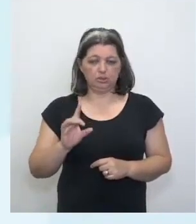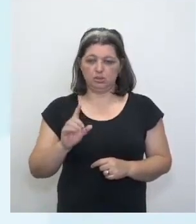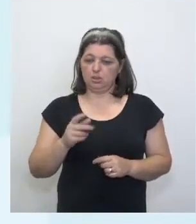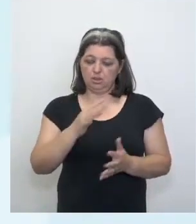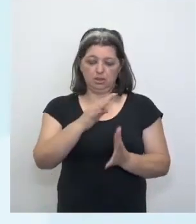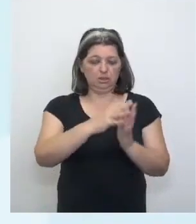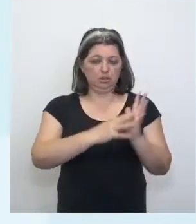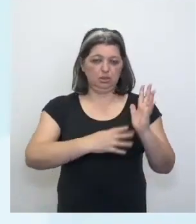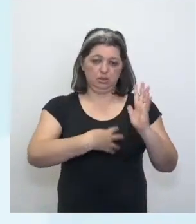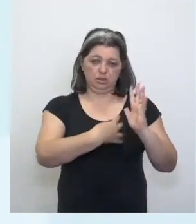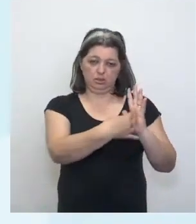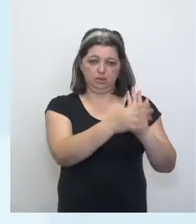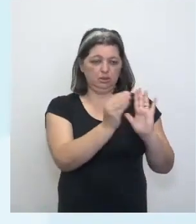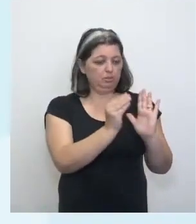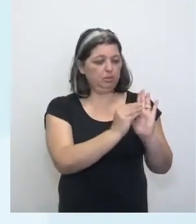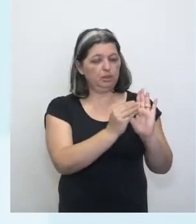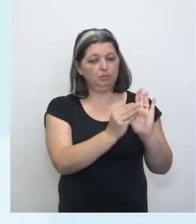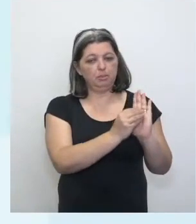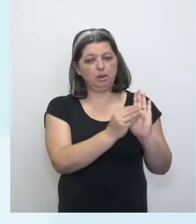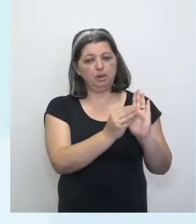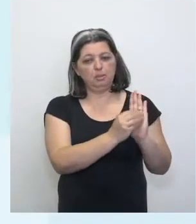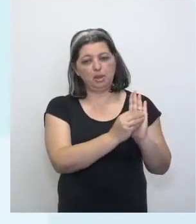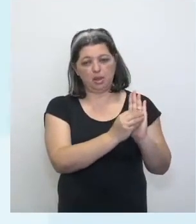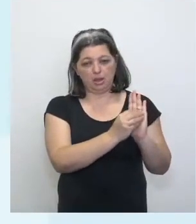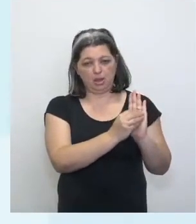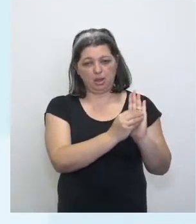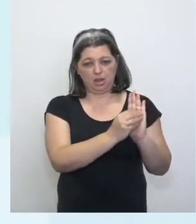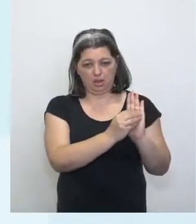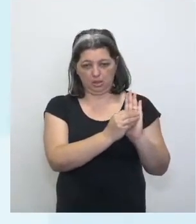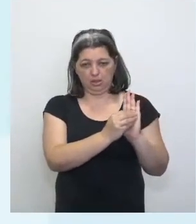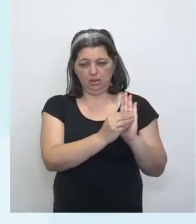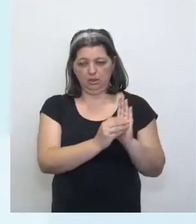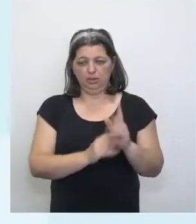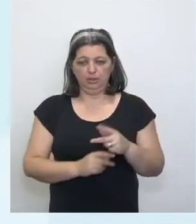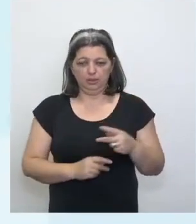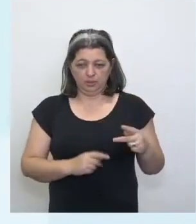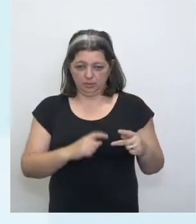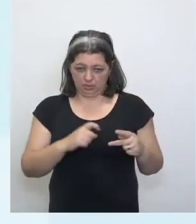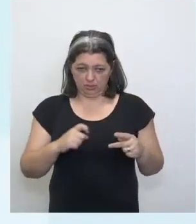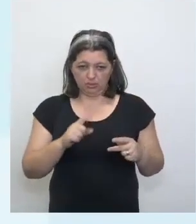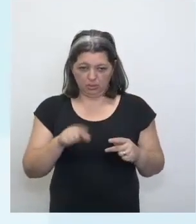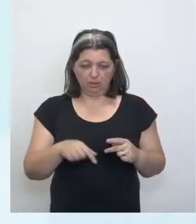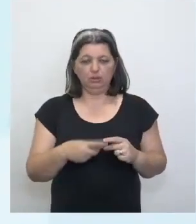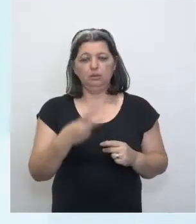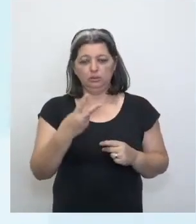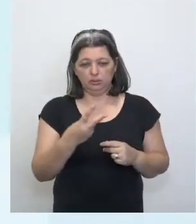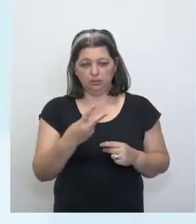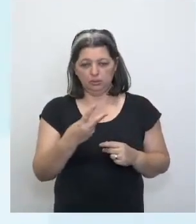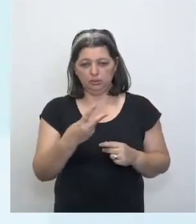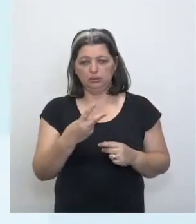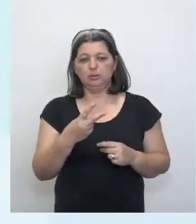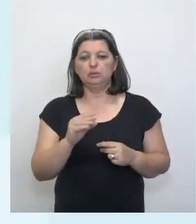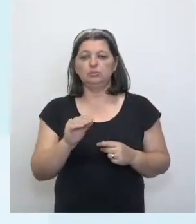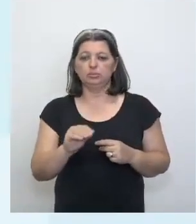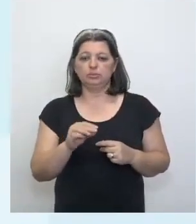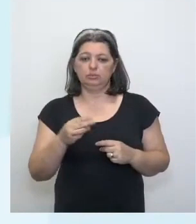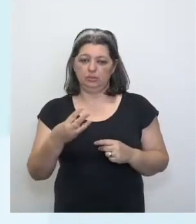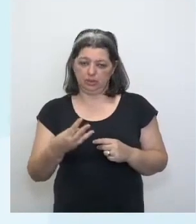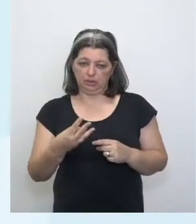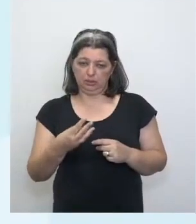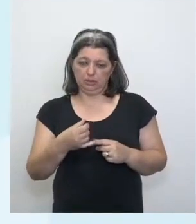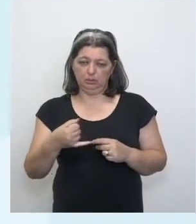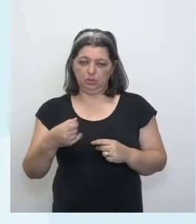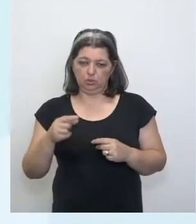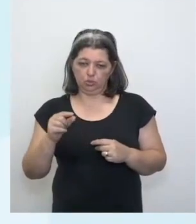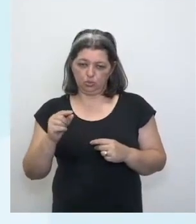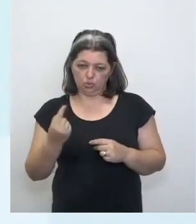os coeficientes, ó. Coeficientes de p de x. Então, 2x², anotei o 2. 3x, anotei o 3. Menos 1,